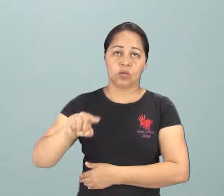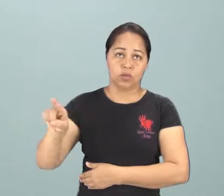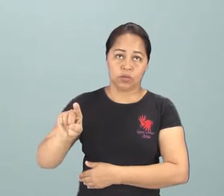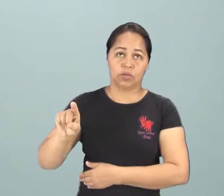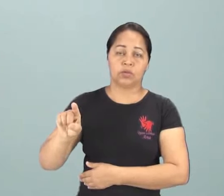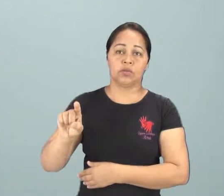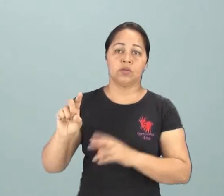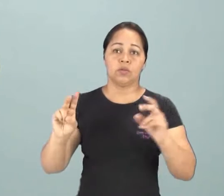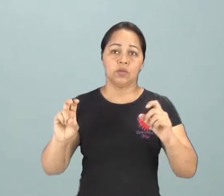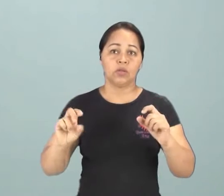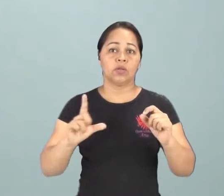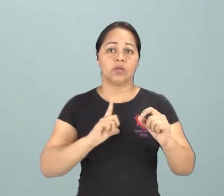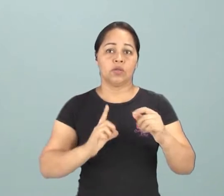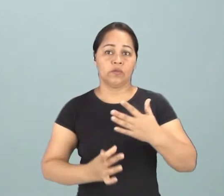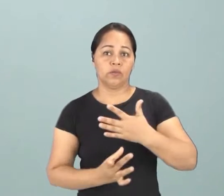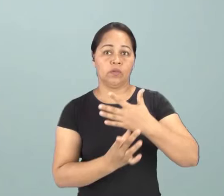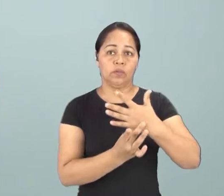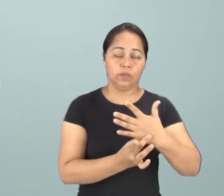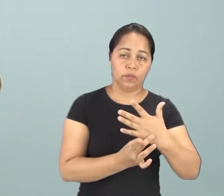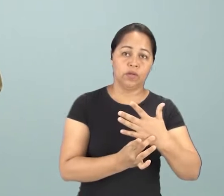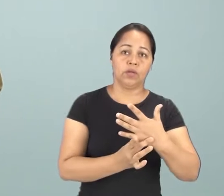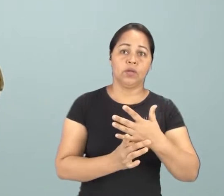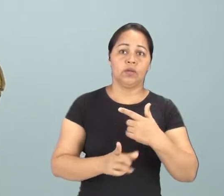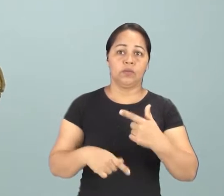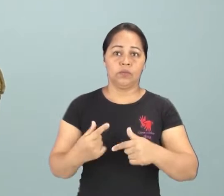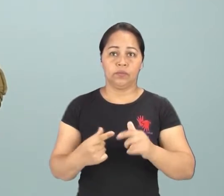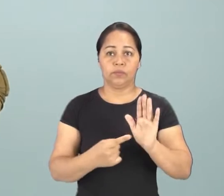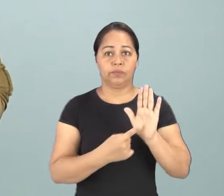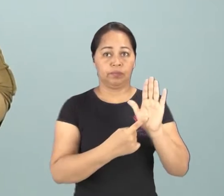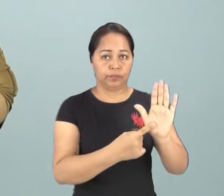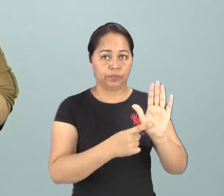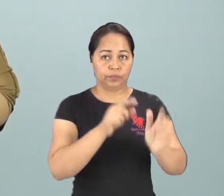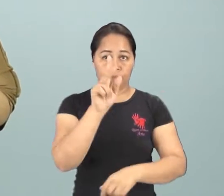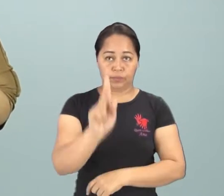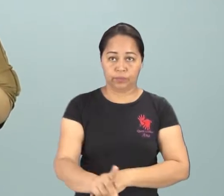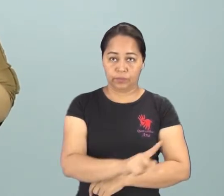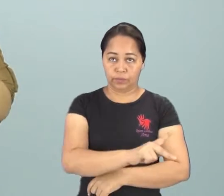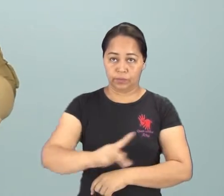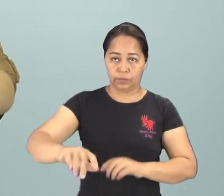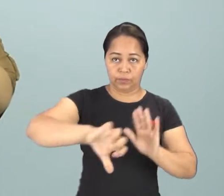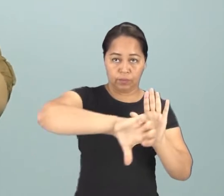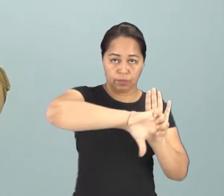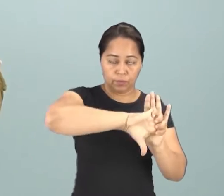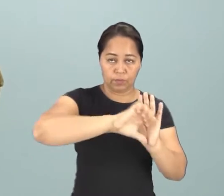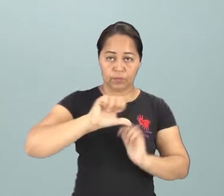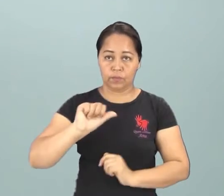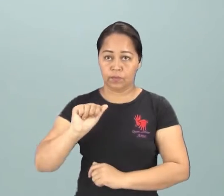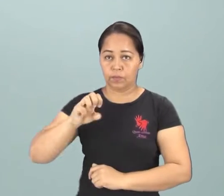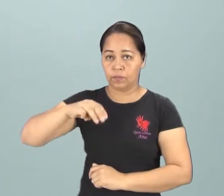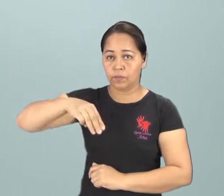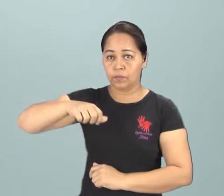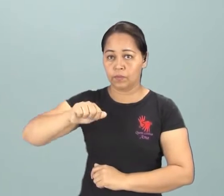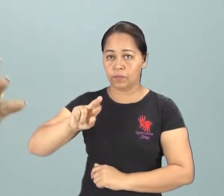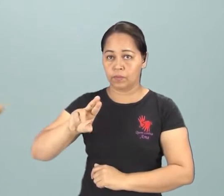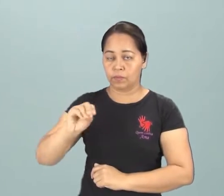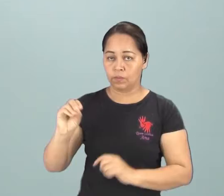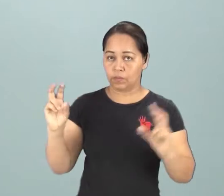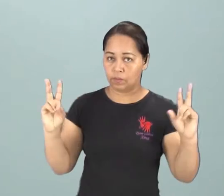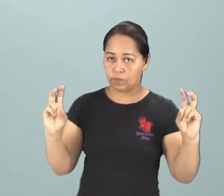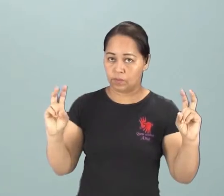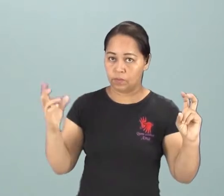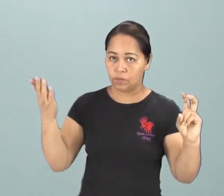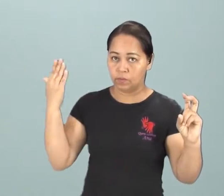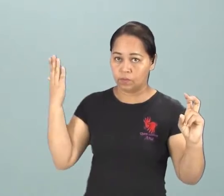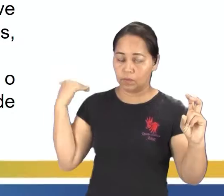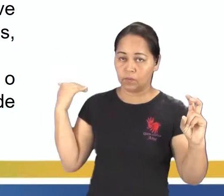vertente naturalista, e o Crime do Padre Amaro é um exemplo disso, tá? E o que é parecido aí o realismo e